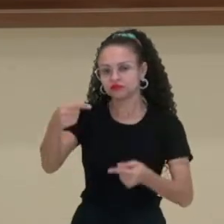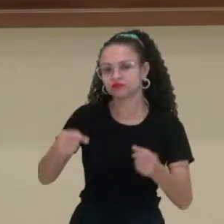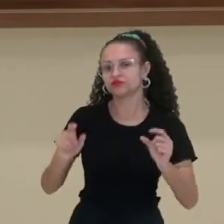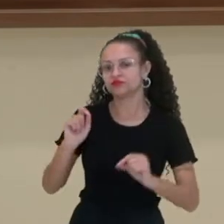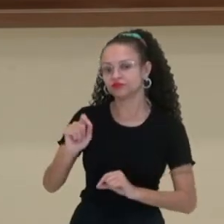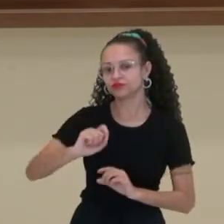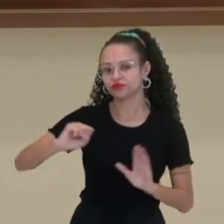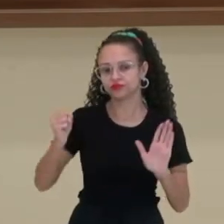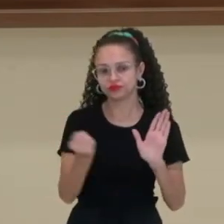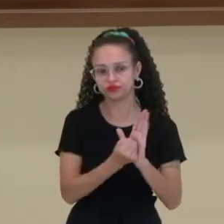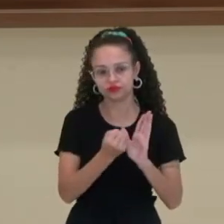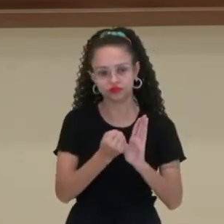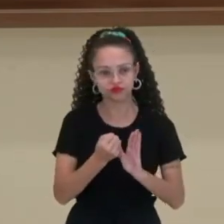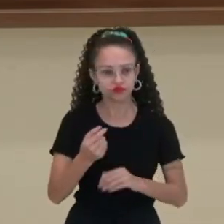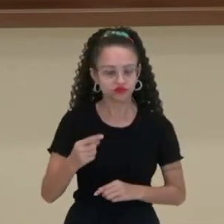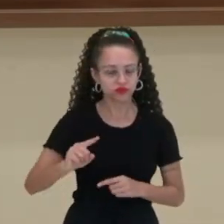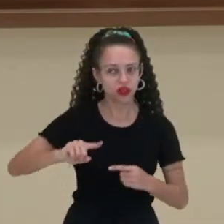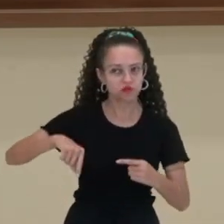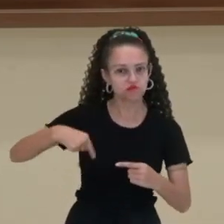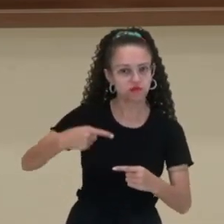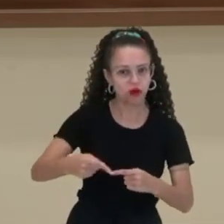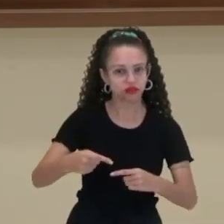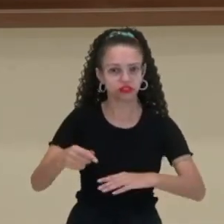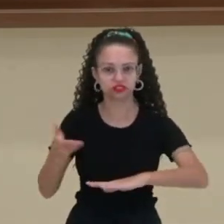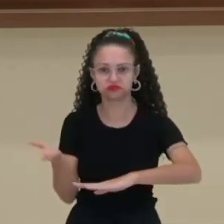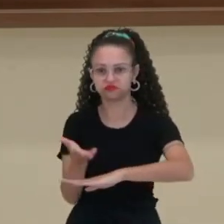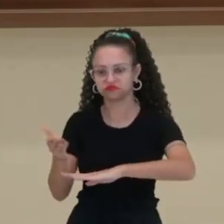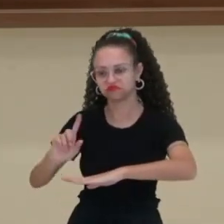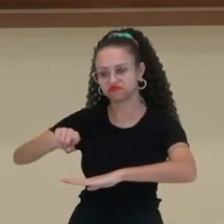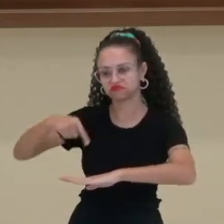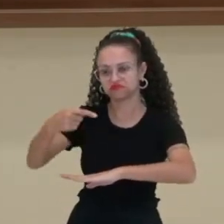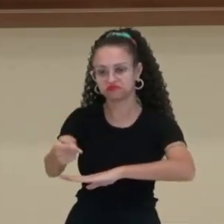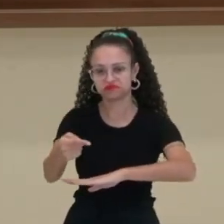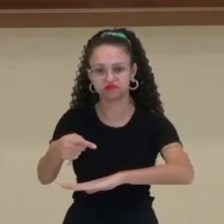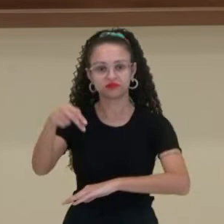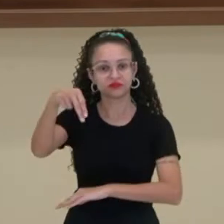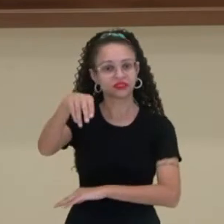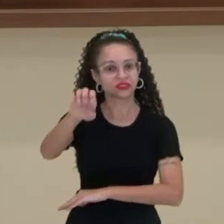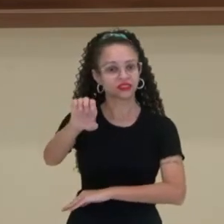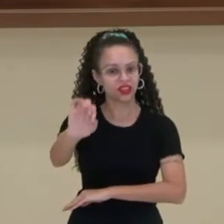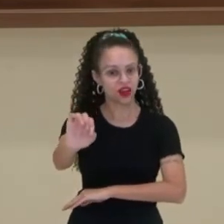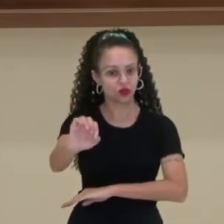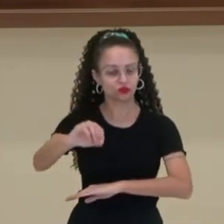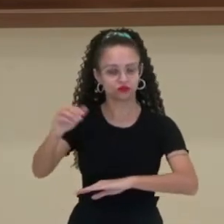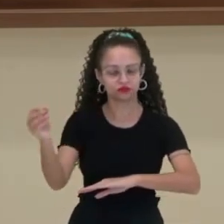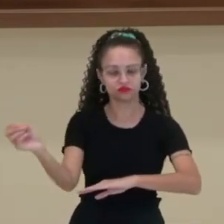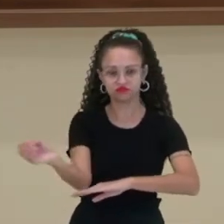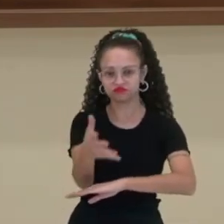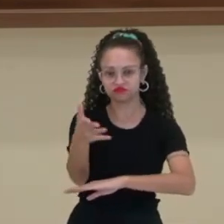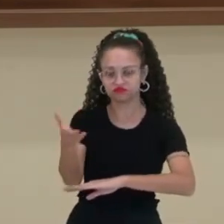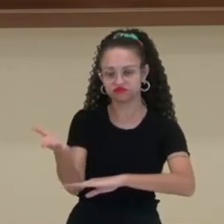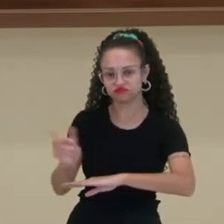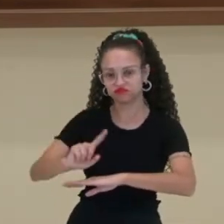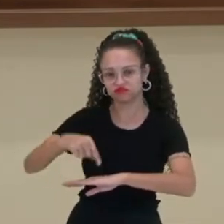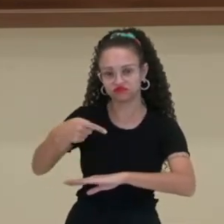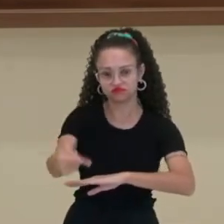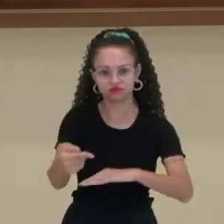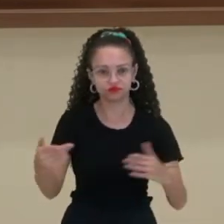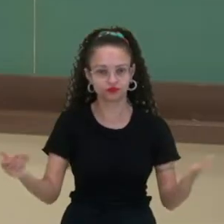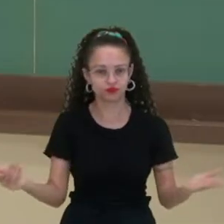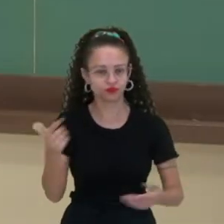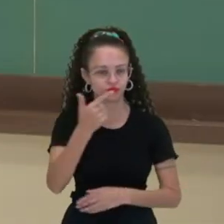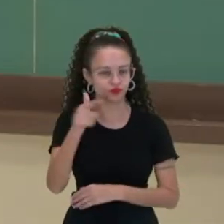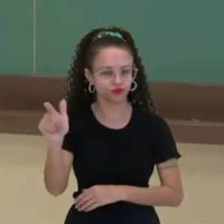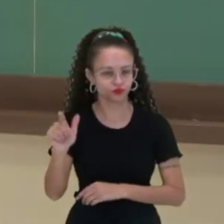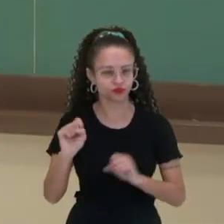essa nova idade. Um pós-contemporâneo, um neo é novo, hein, galerinha? Novo contemporâneo. Outros já usam até